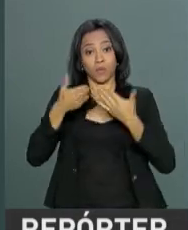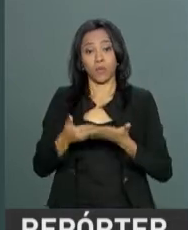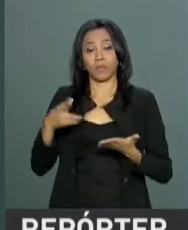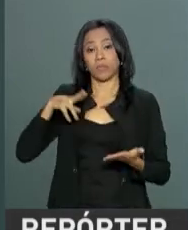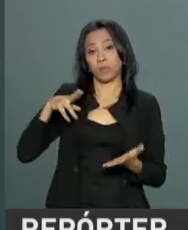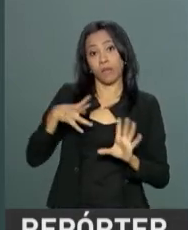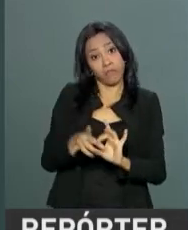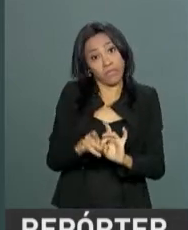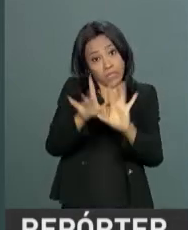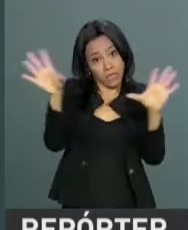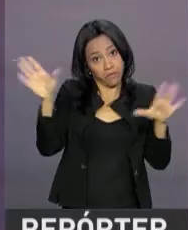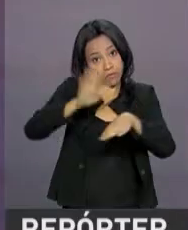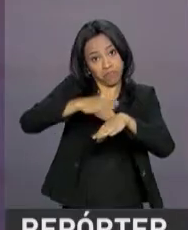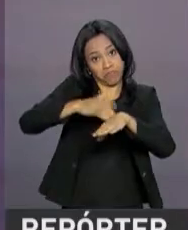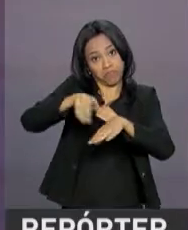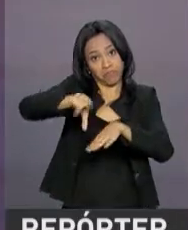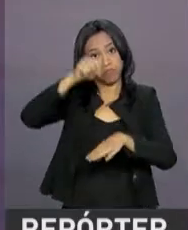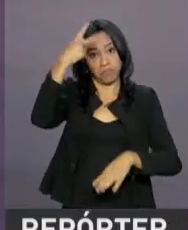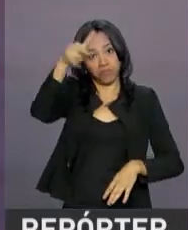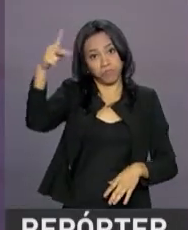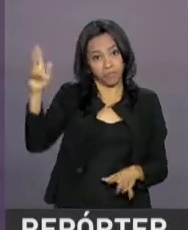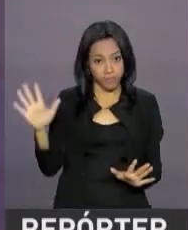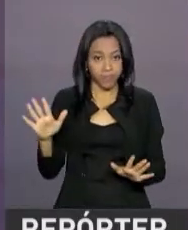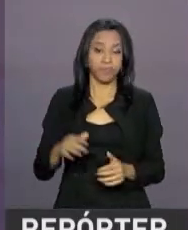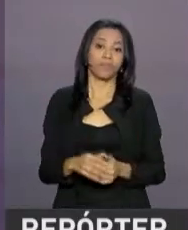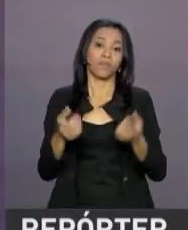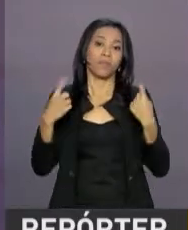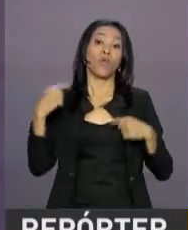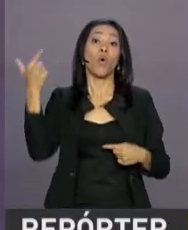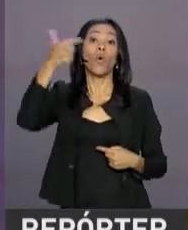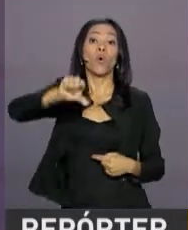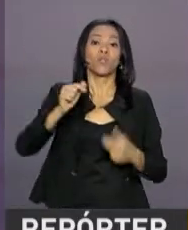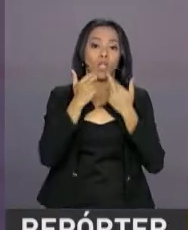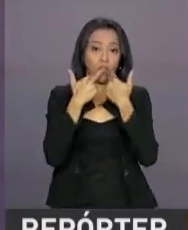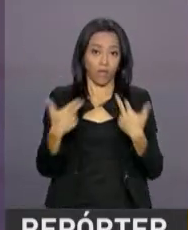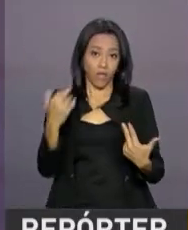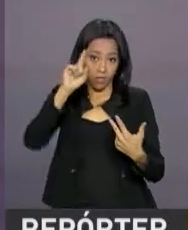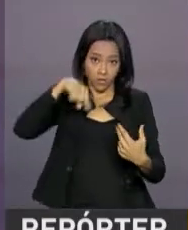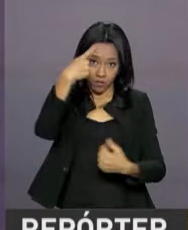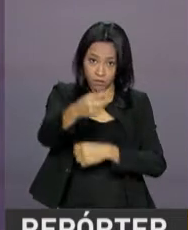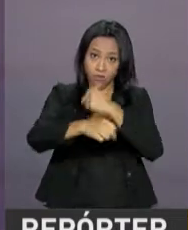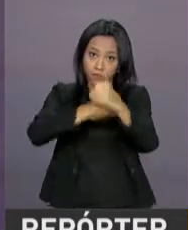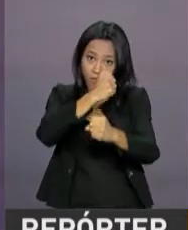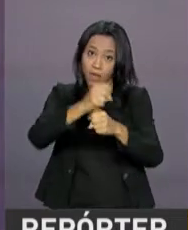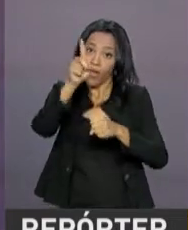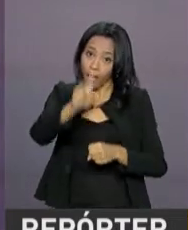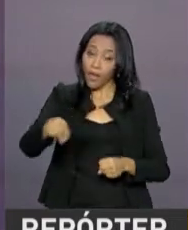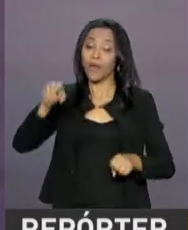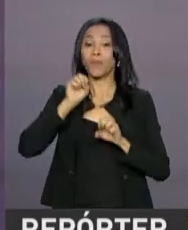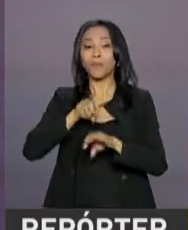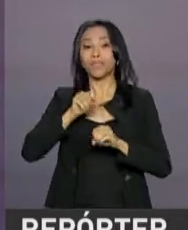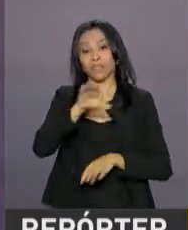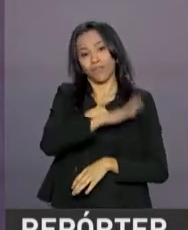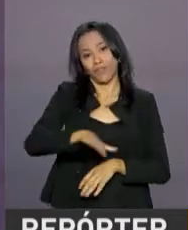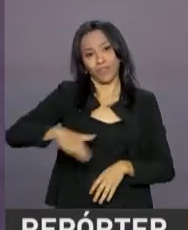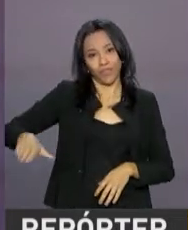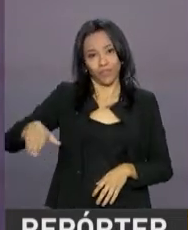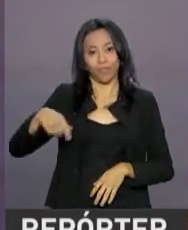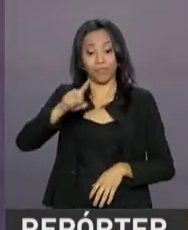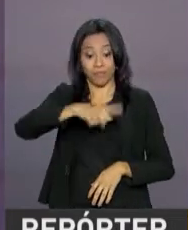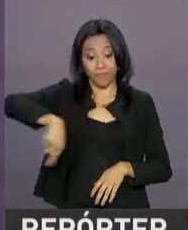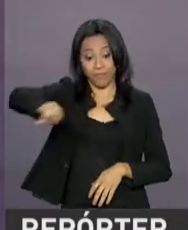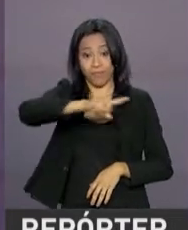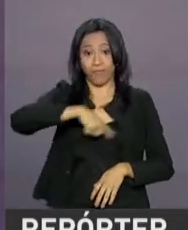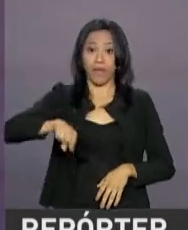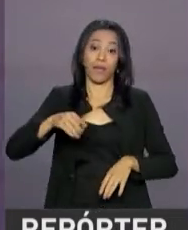continua facultativa outra novidade a partir do ano que vem será a inclusão da educação infantil no saeb os alunos